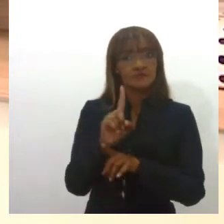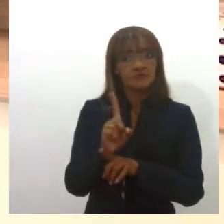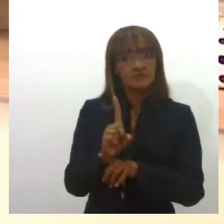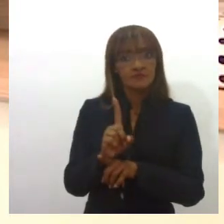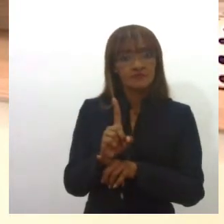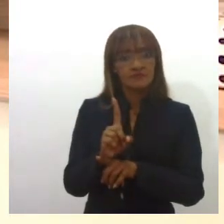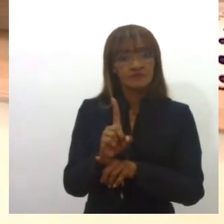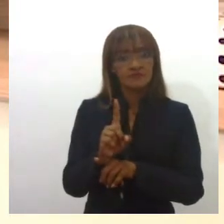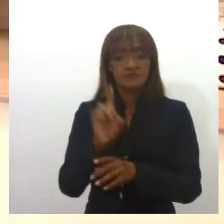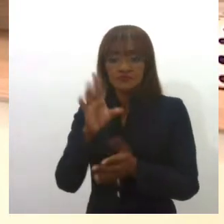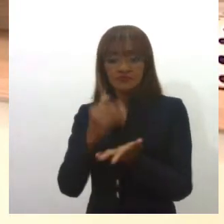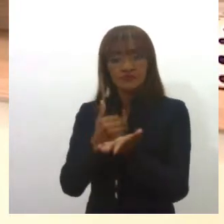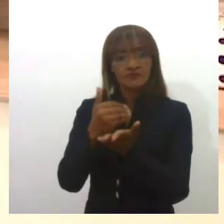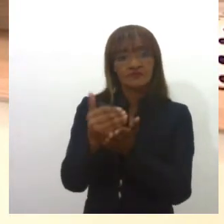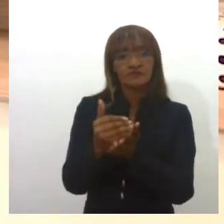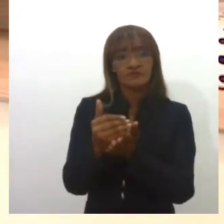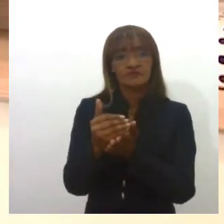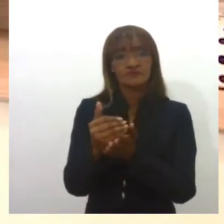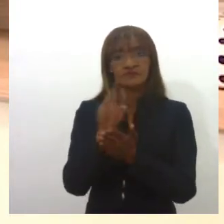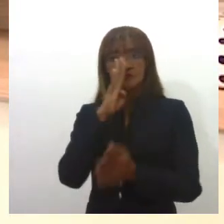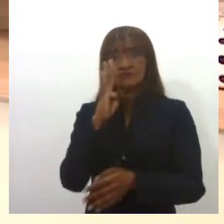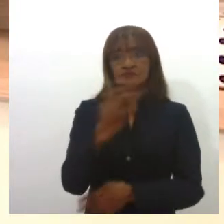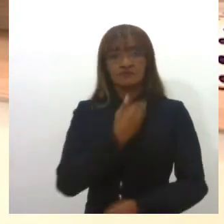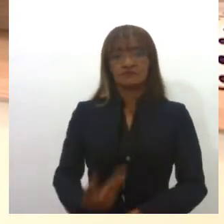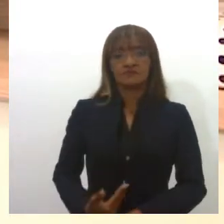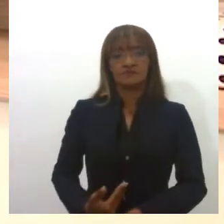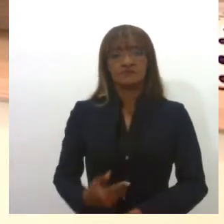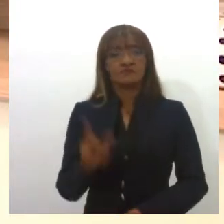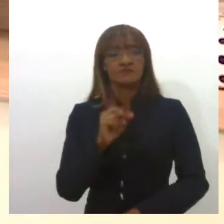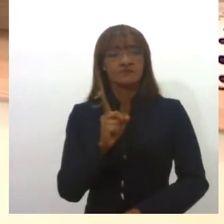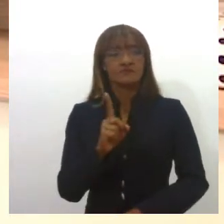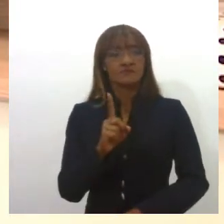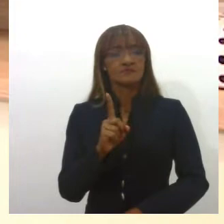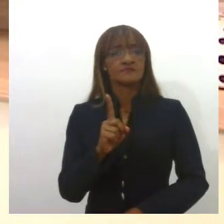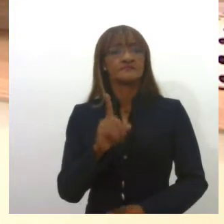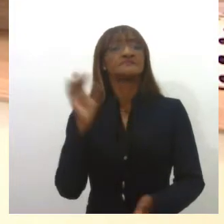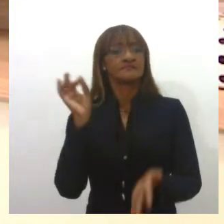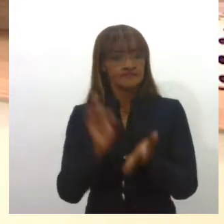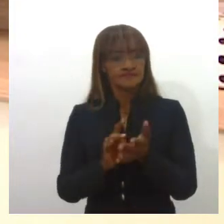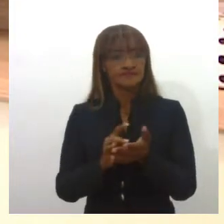inicia apenas num ataque a governos. Para usar uma frase antiga e verdadeira, né, do